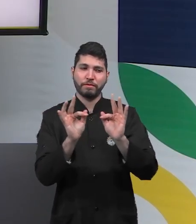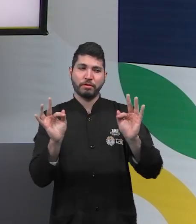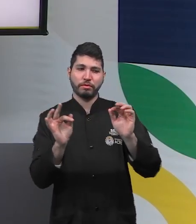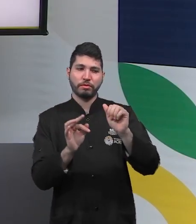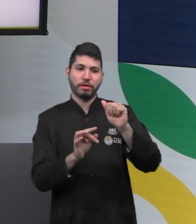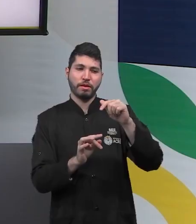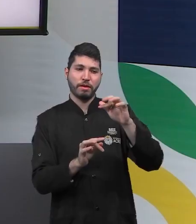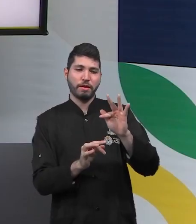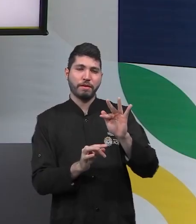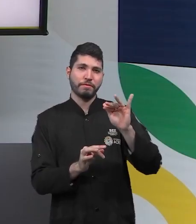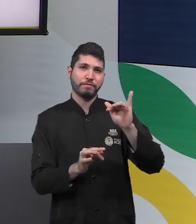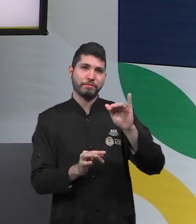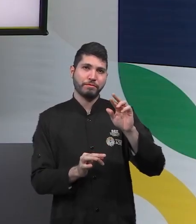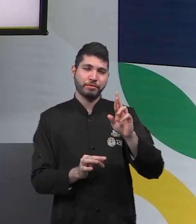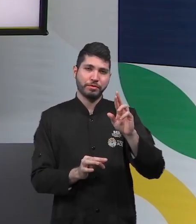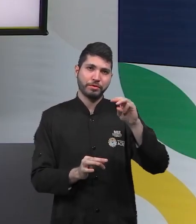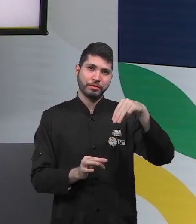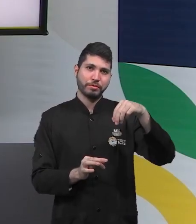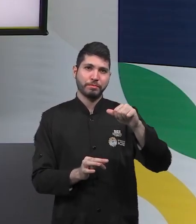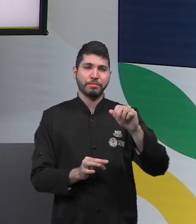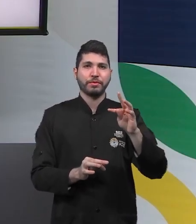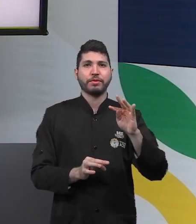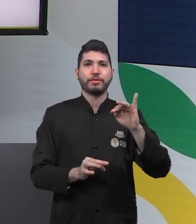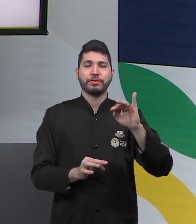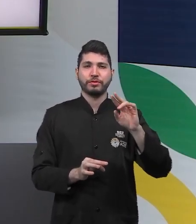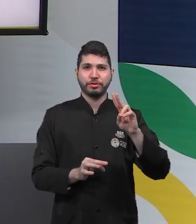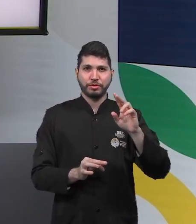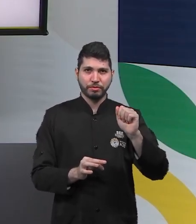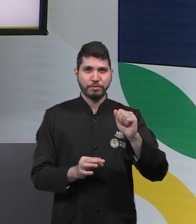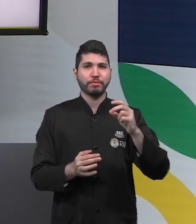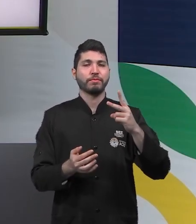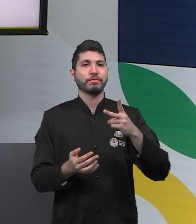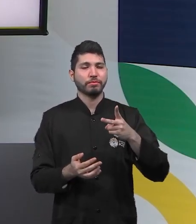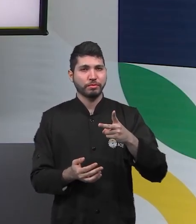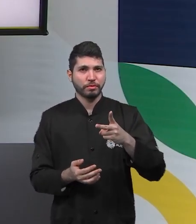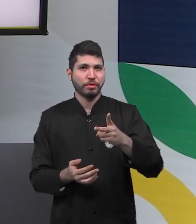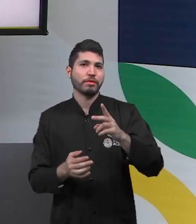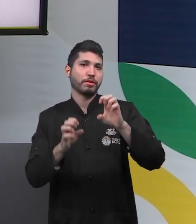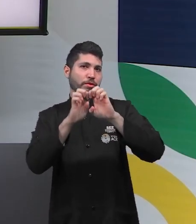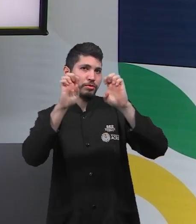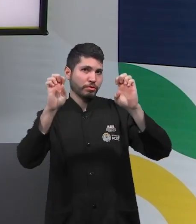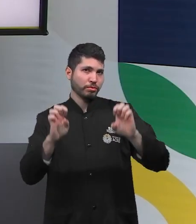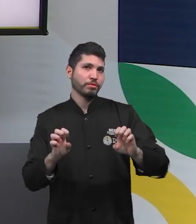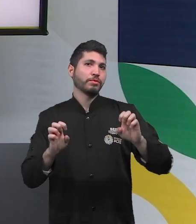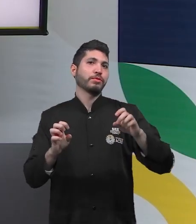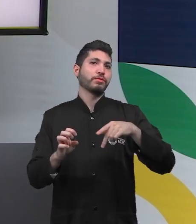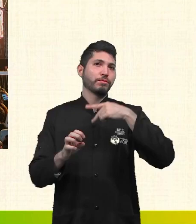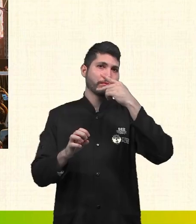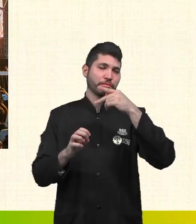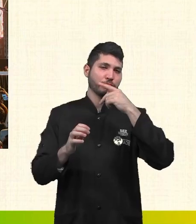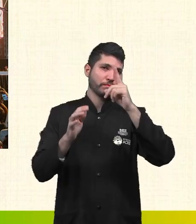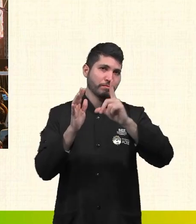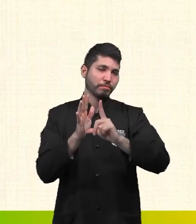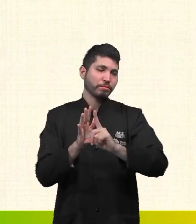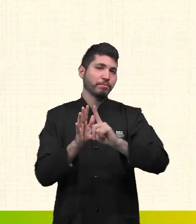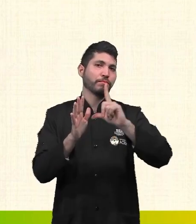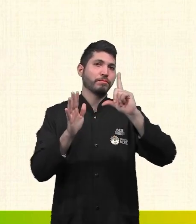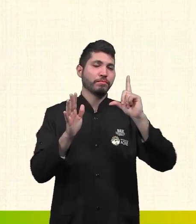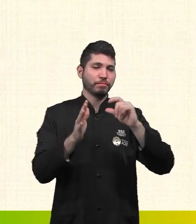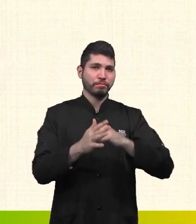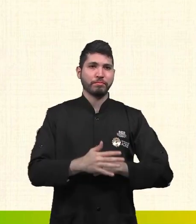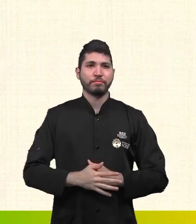vão permanecer naquela estrutura que nós acabamos de ver anteriormente. Agora, continuando,